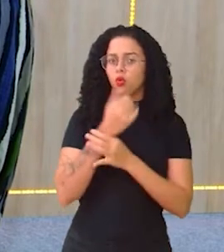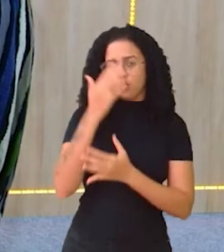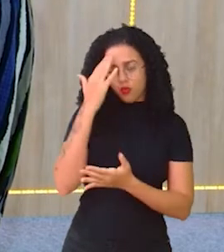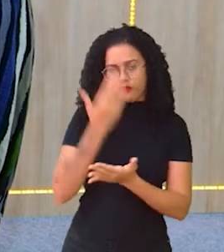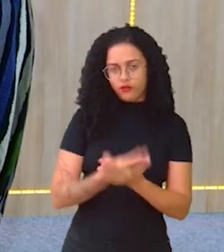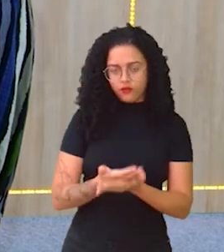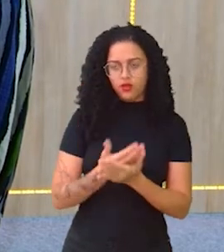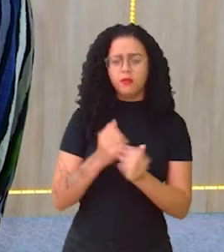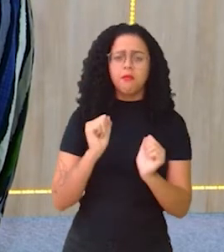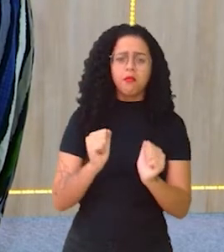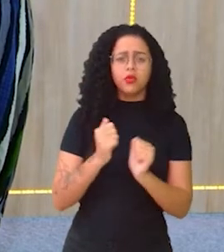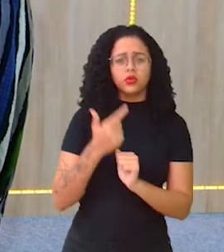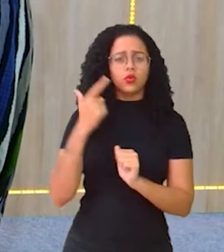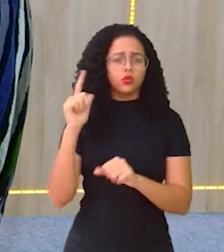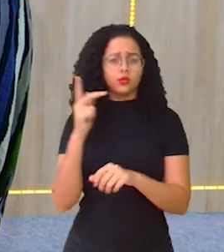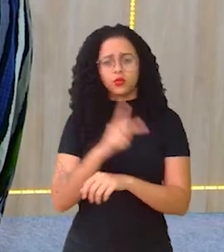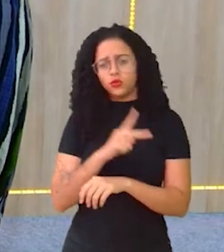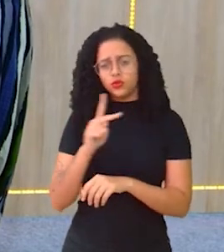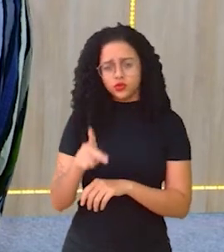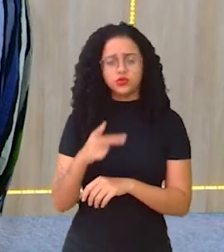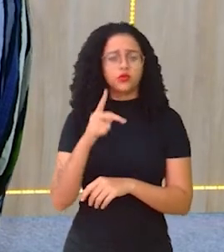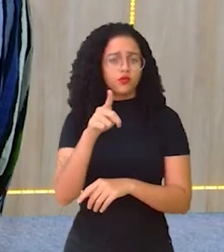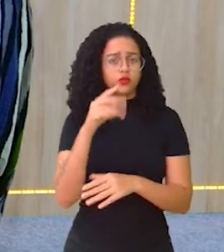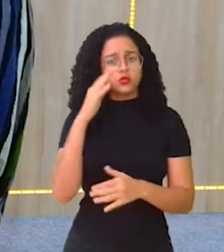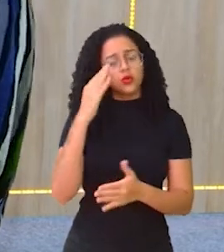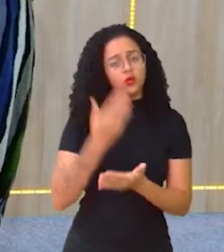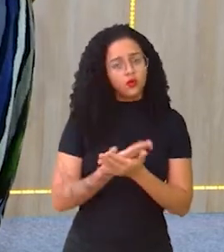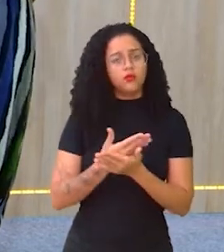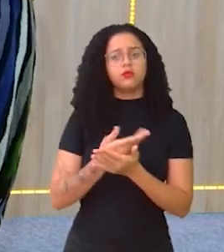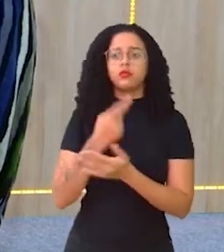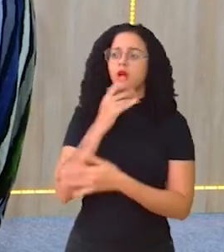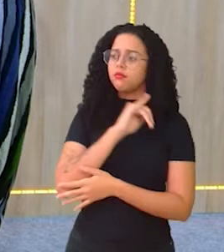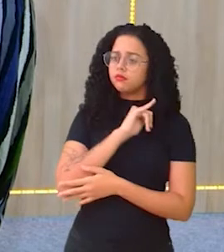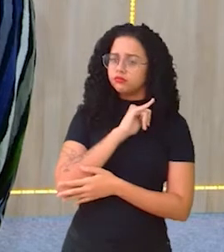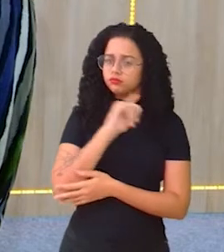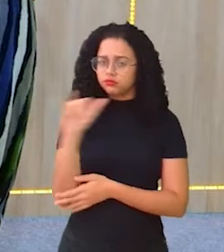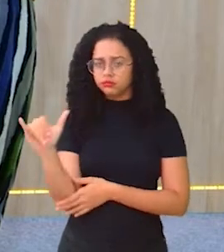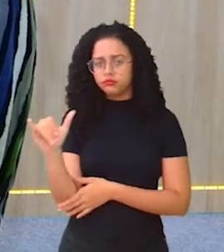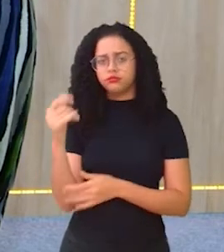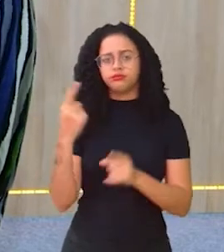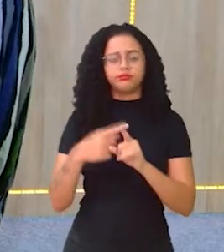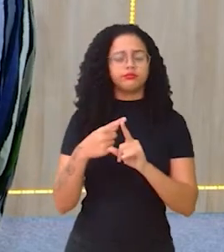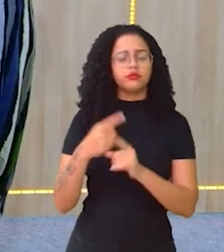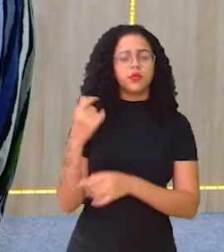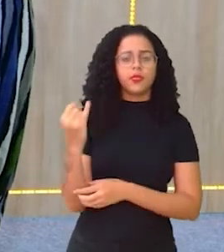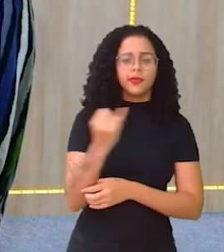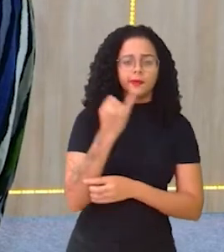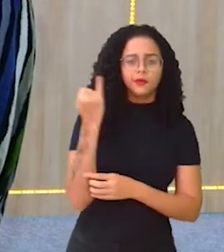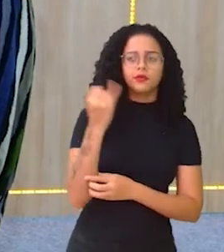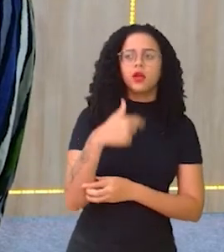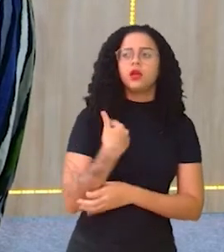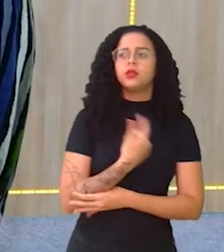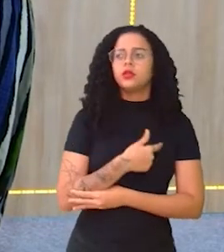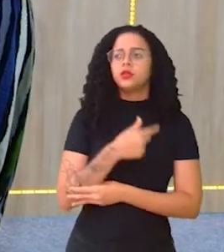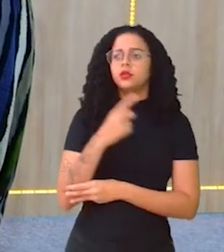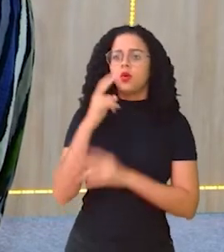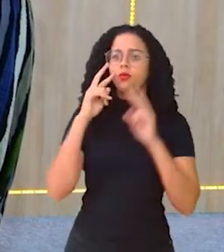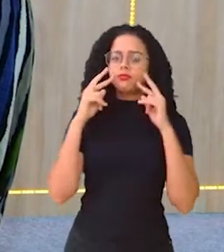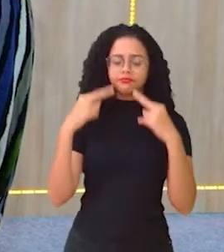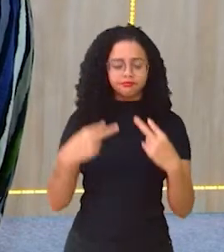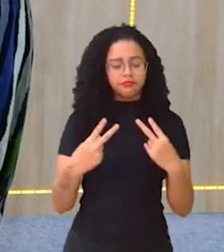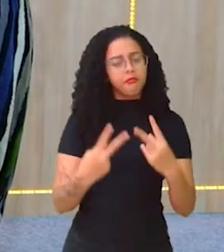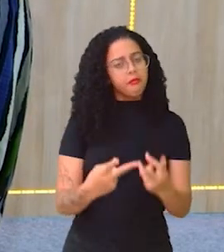professor de outra matéria, que seja da sua confiança e comunica isso, tá? Porque é importante também a gente olhar para nós